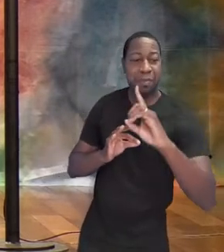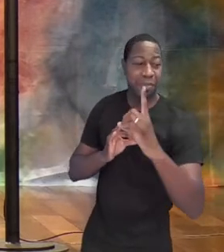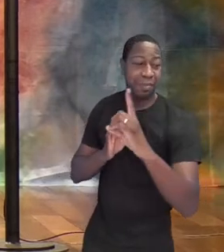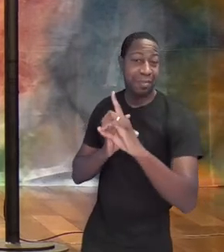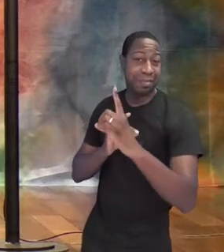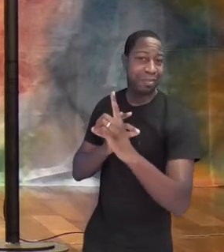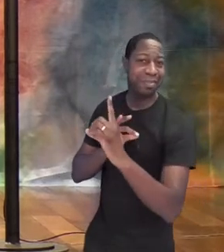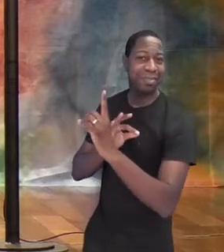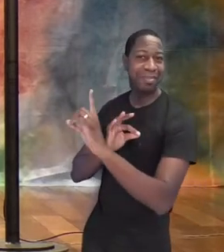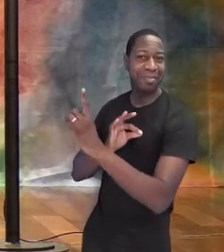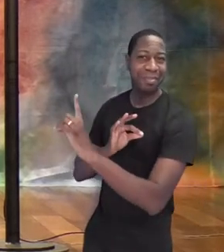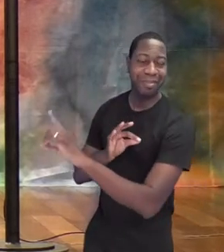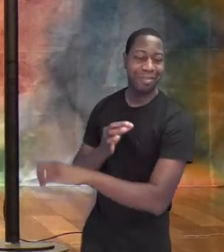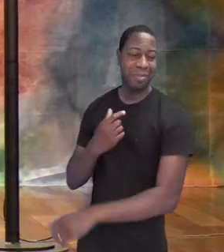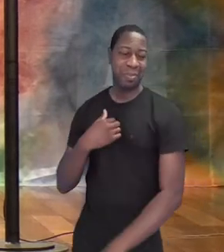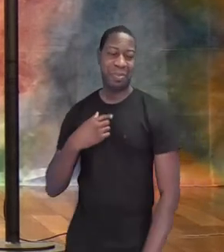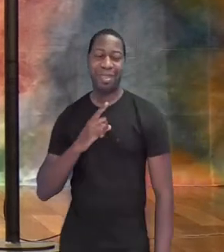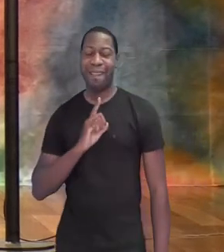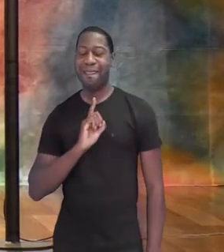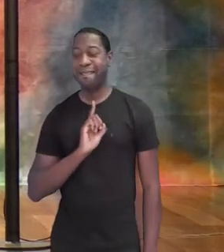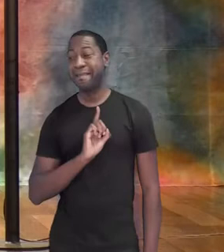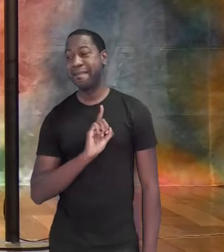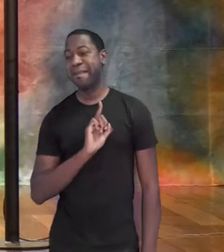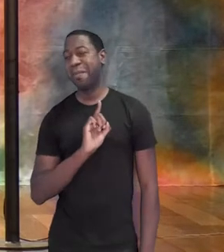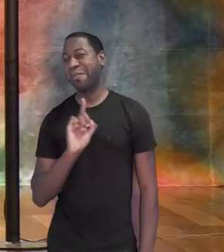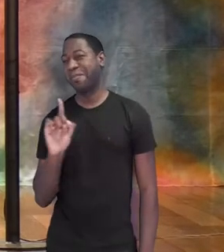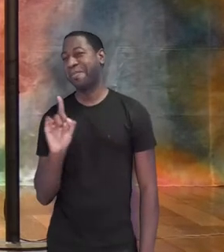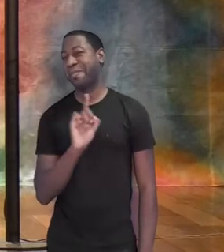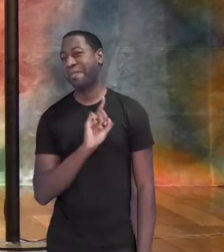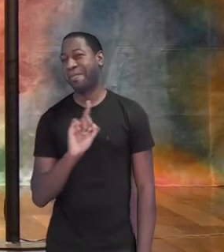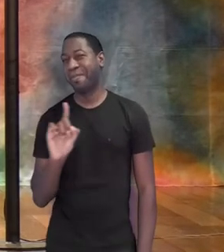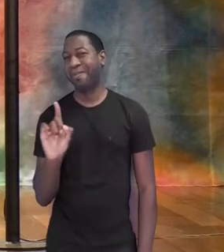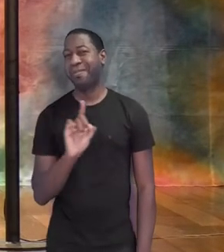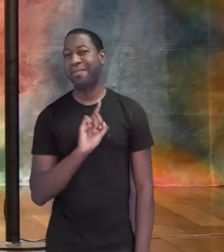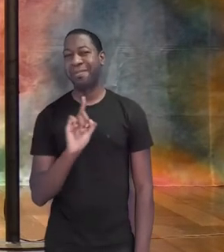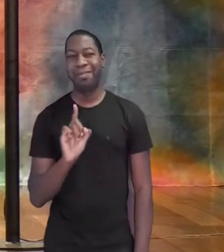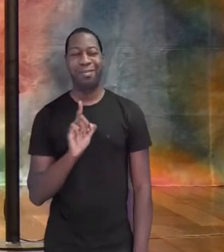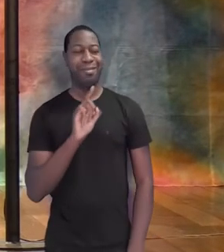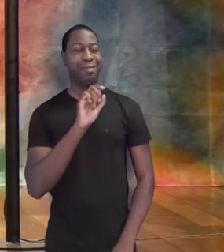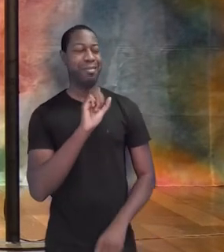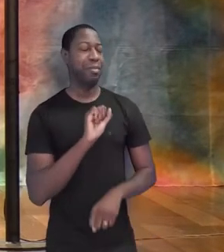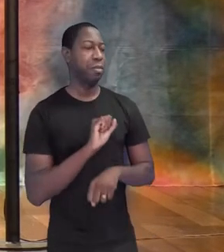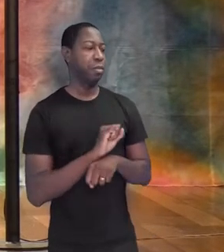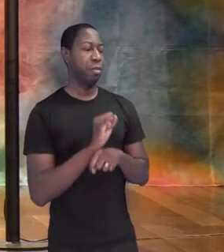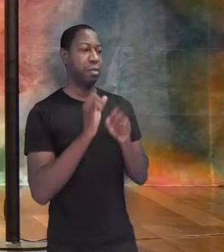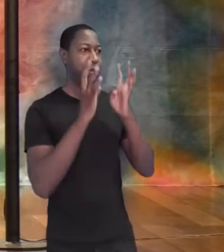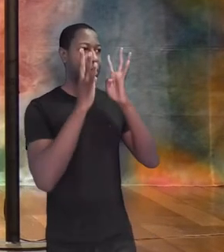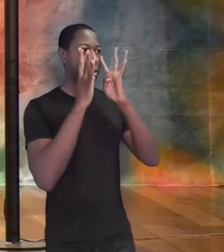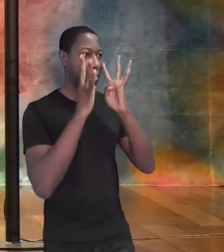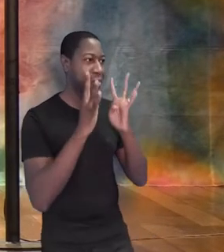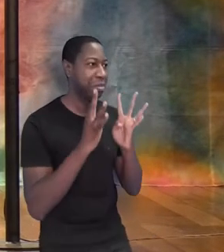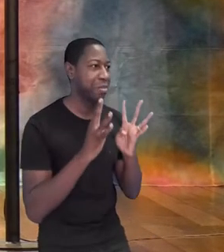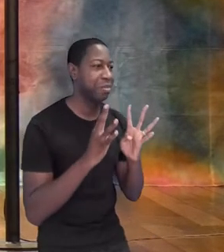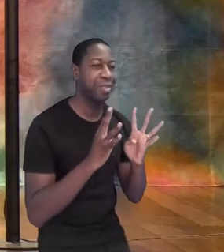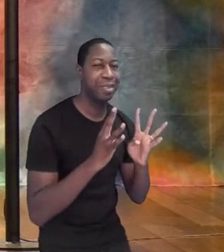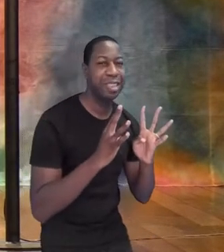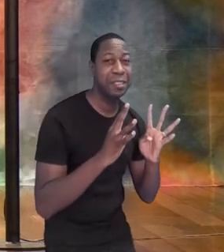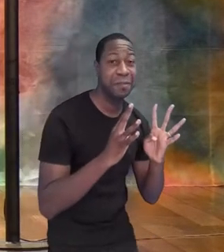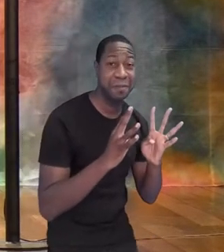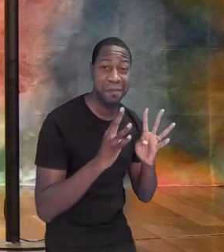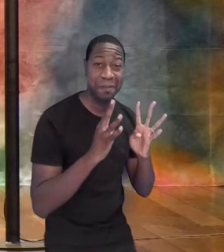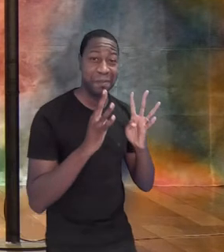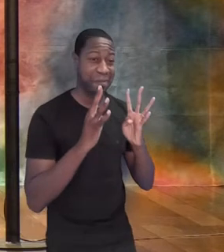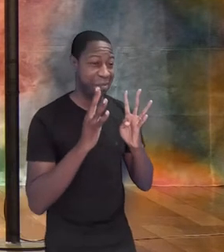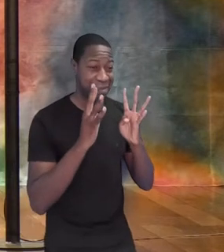Vai, não vou não. Parece que a rua parou pra escutá-las. Nem